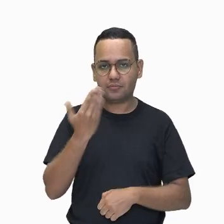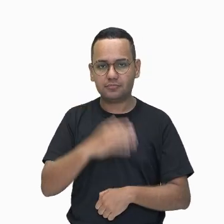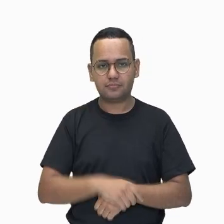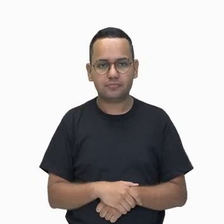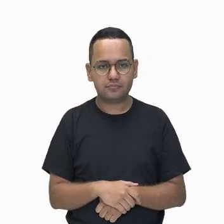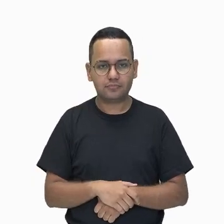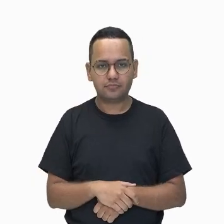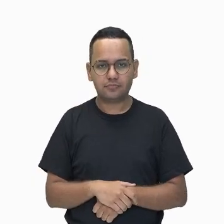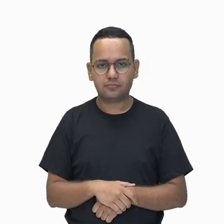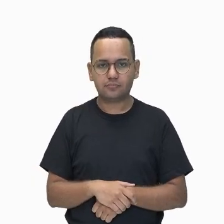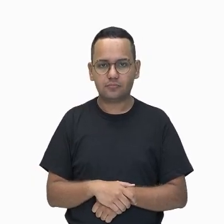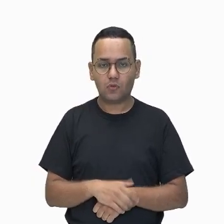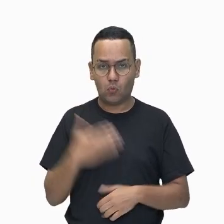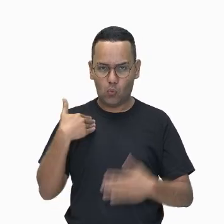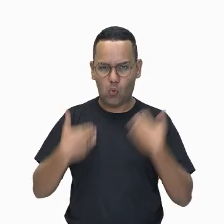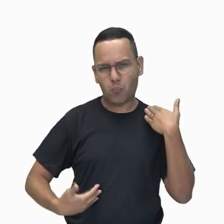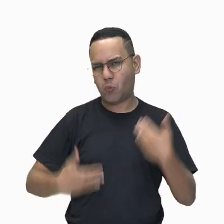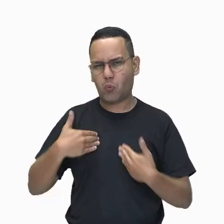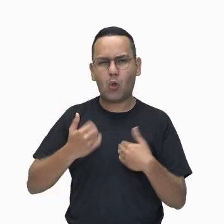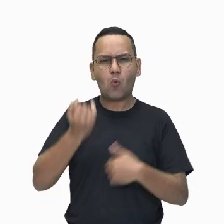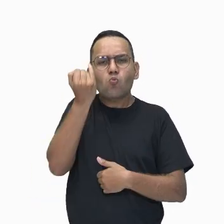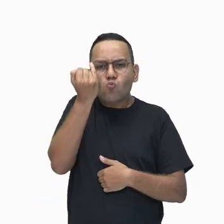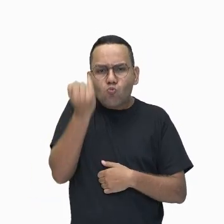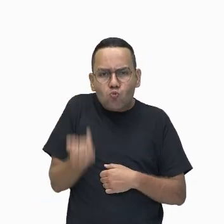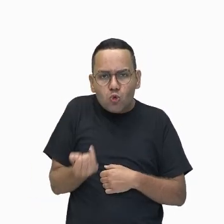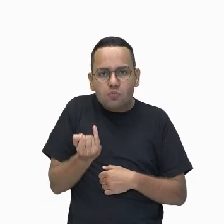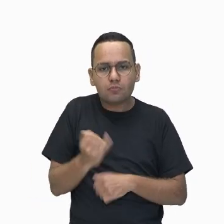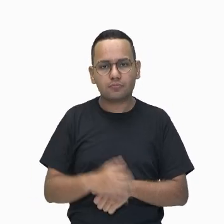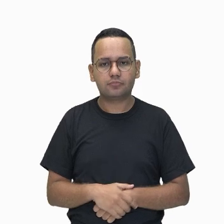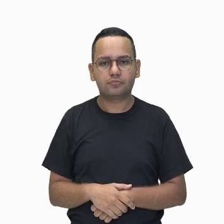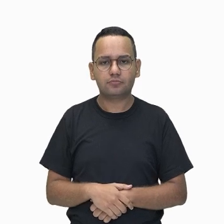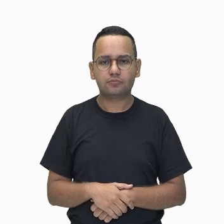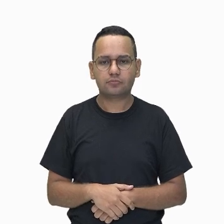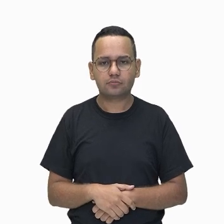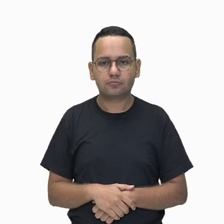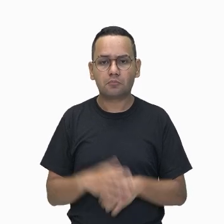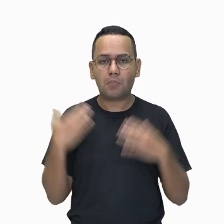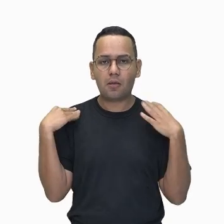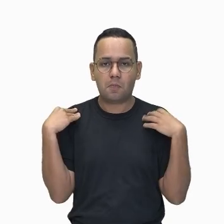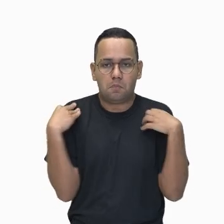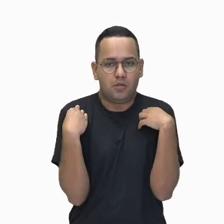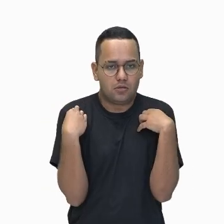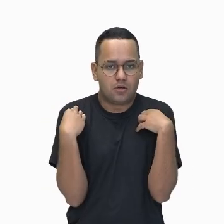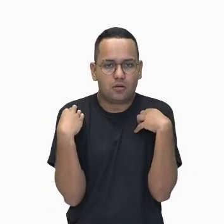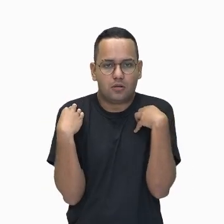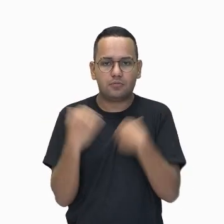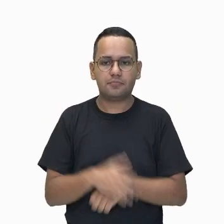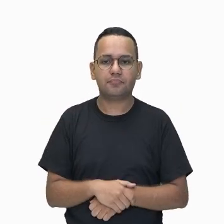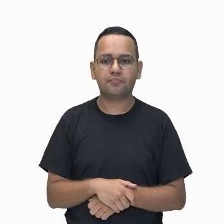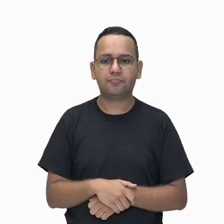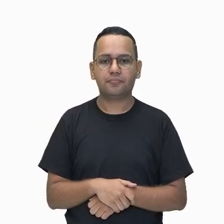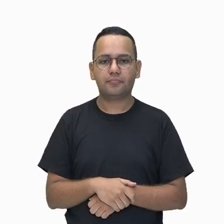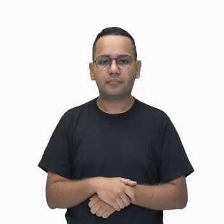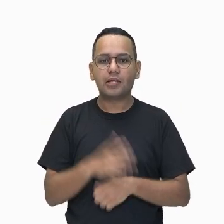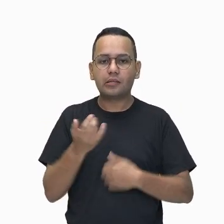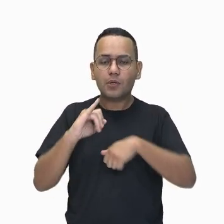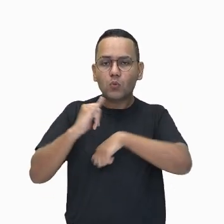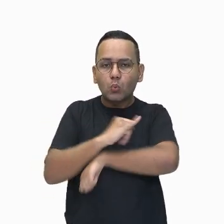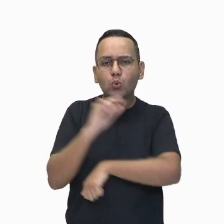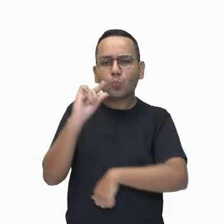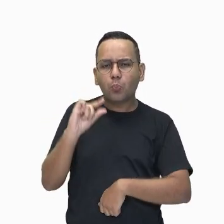vocês. Esse indivíduo tem o corpo mais magro, os ombros estreitos e o percentual de massa muscular mais